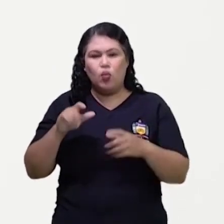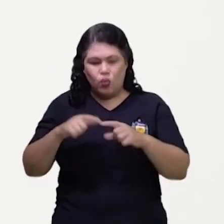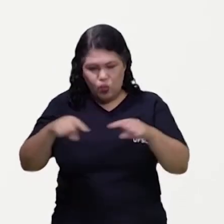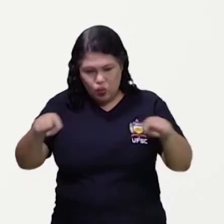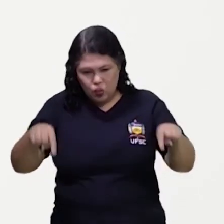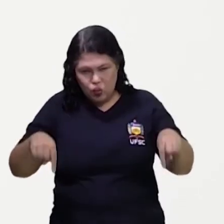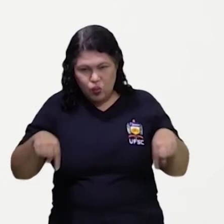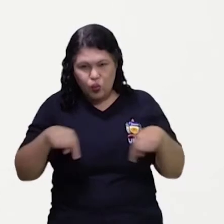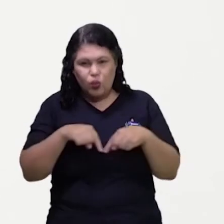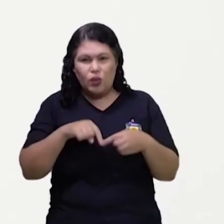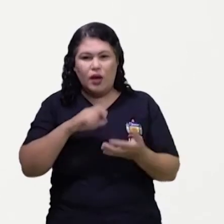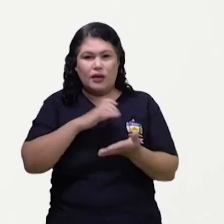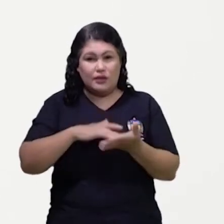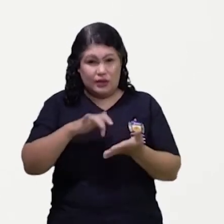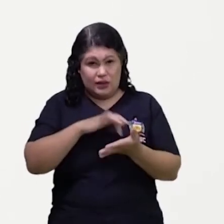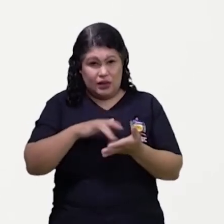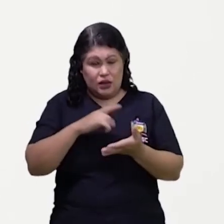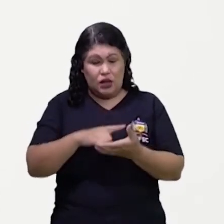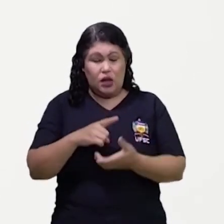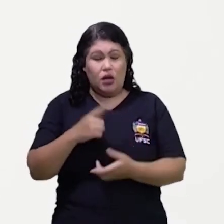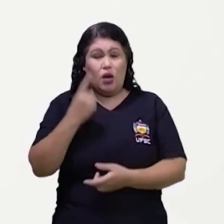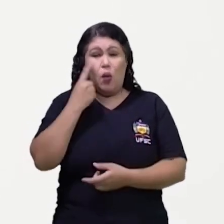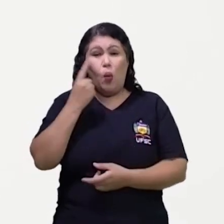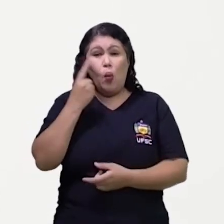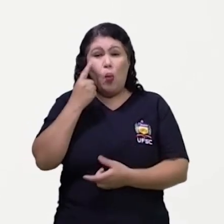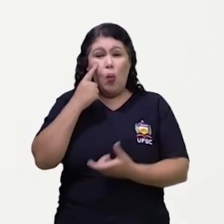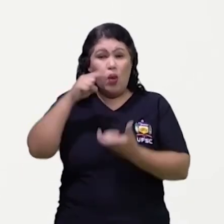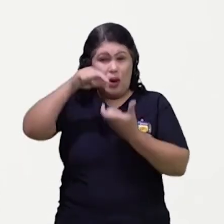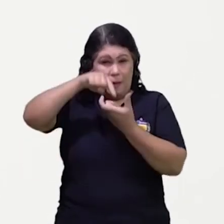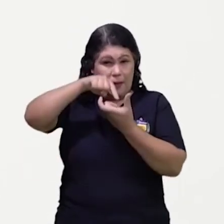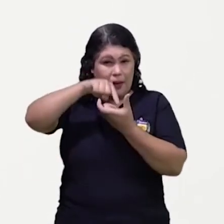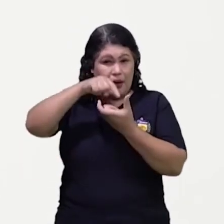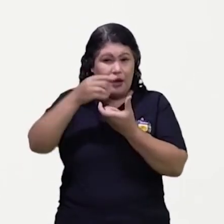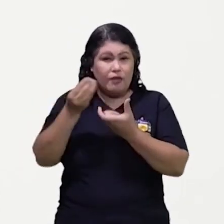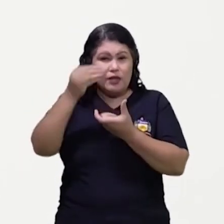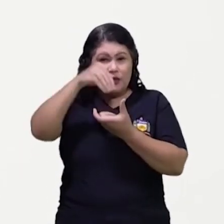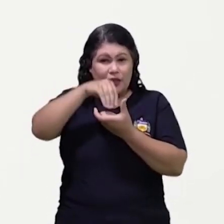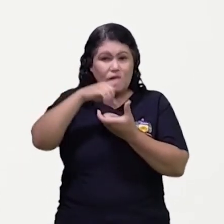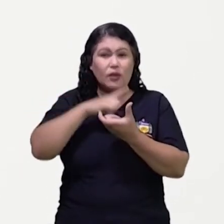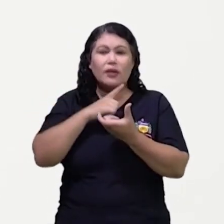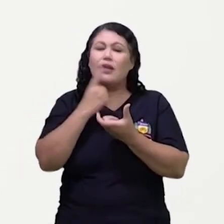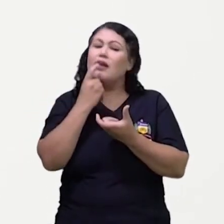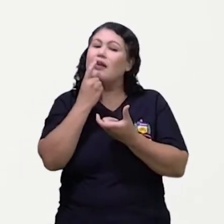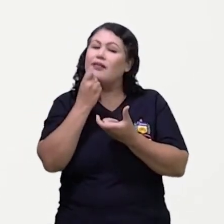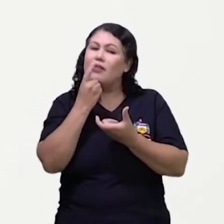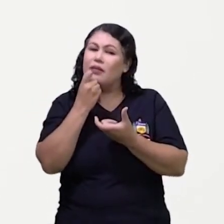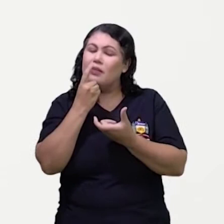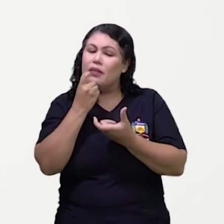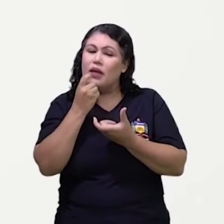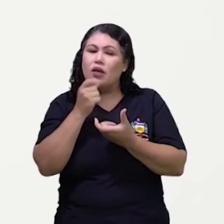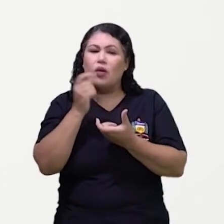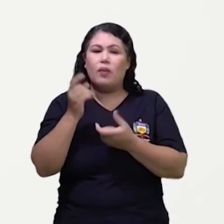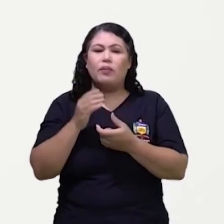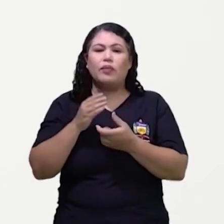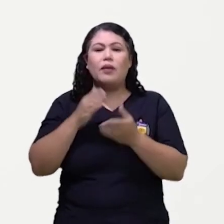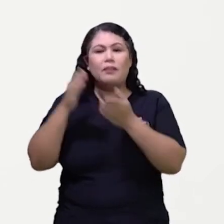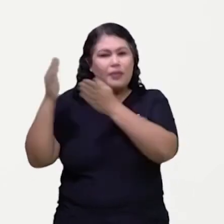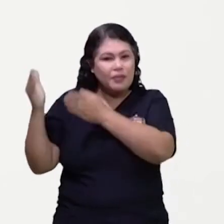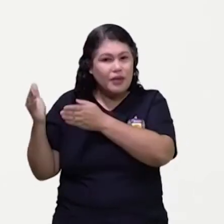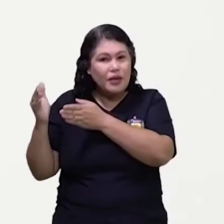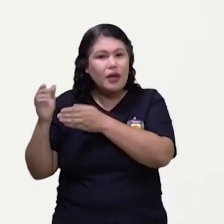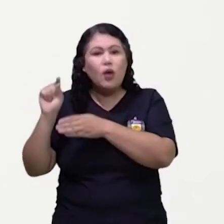Secretaria. Quando eu digo secretária, eu estou falando de uma pessoa que trabalha numa